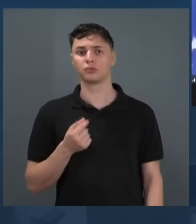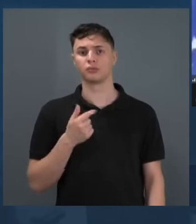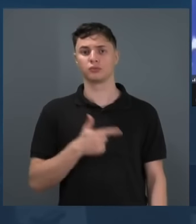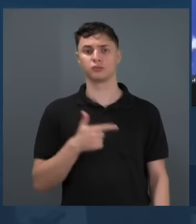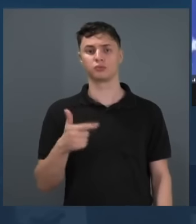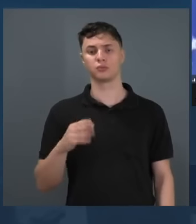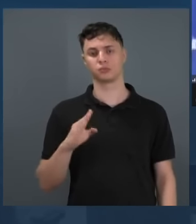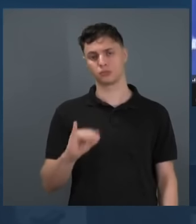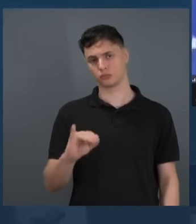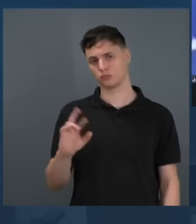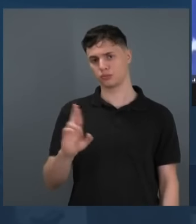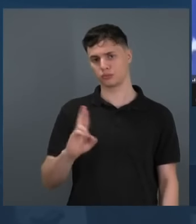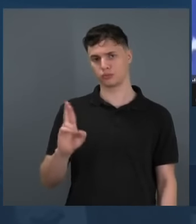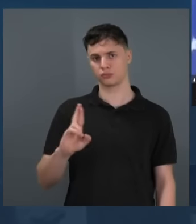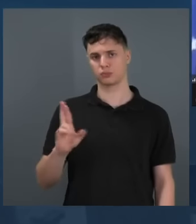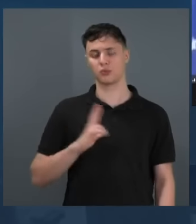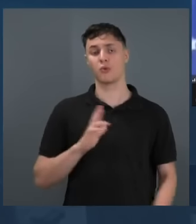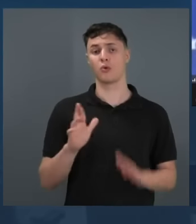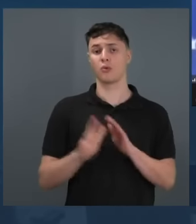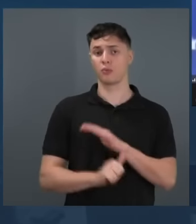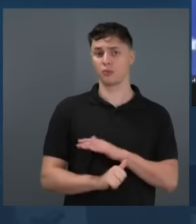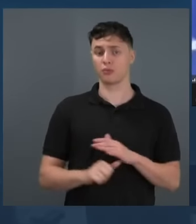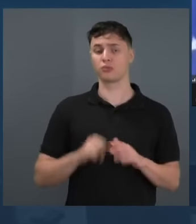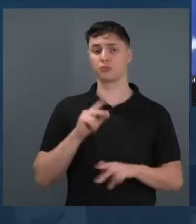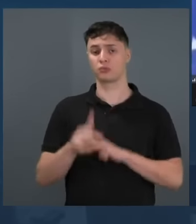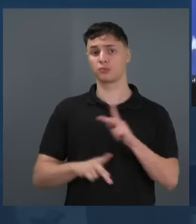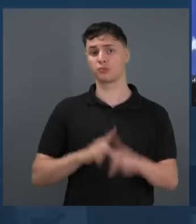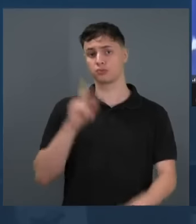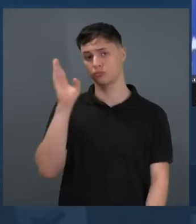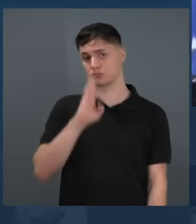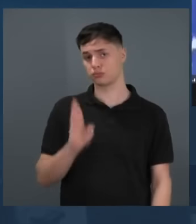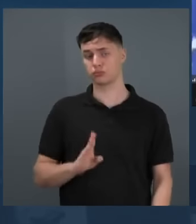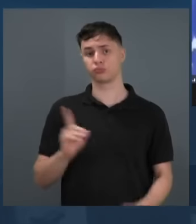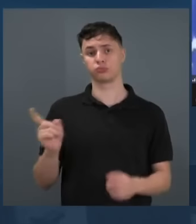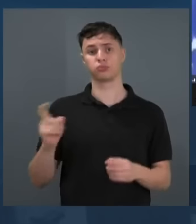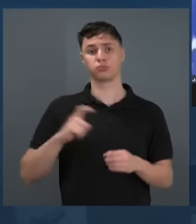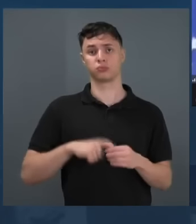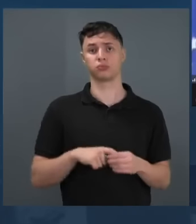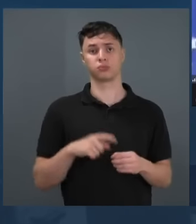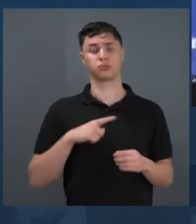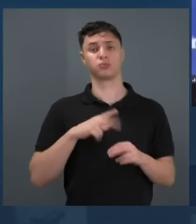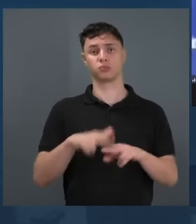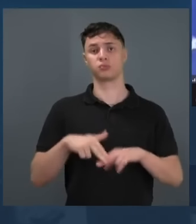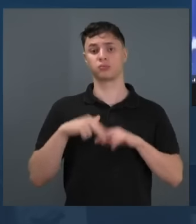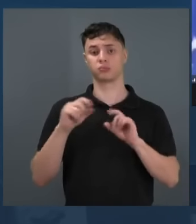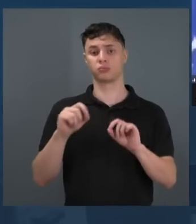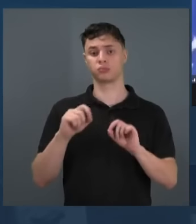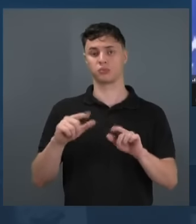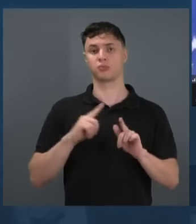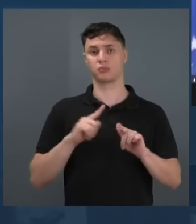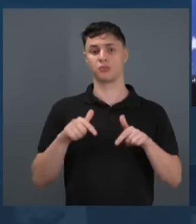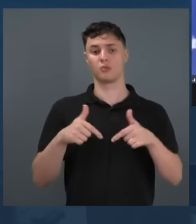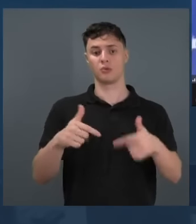22 bilhões de reais roubados do povo brasileiro que foram devolvidos através da sua